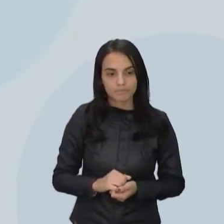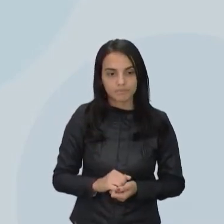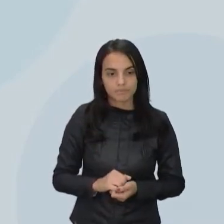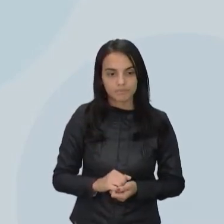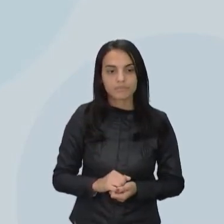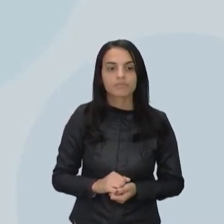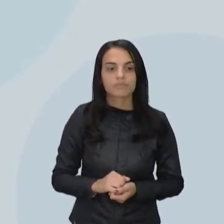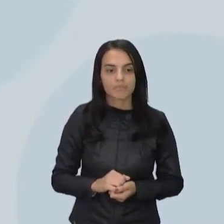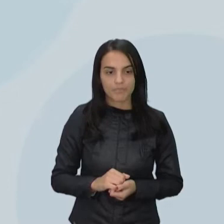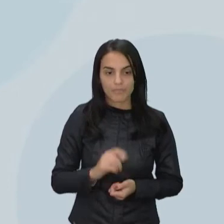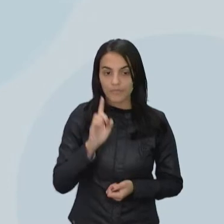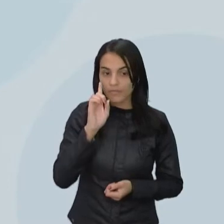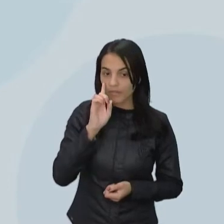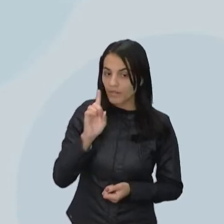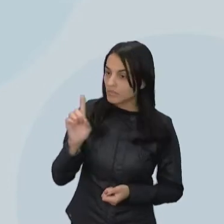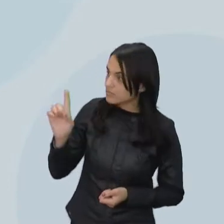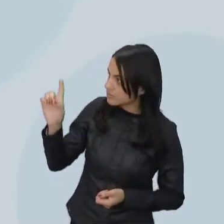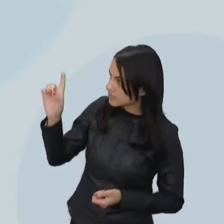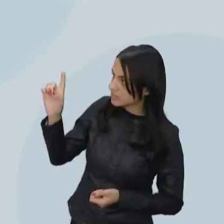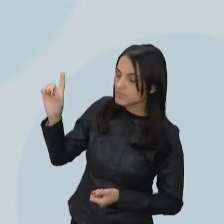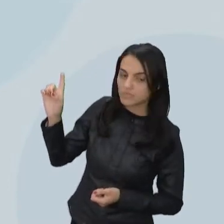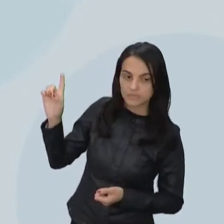do círculo